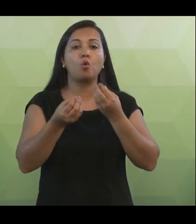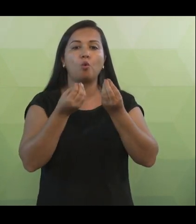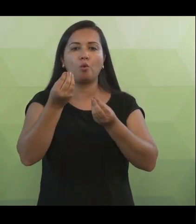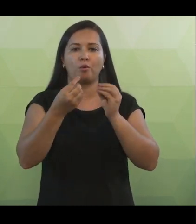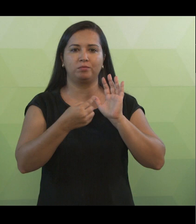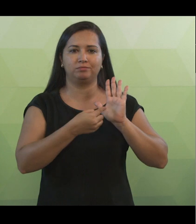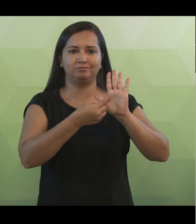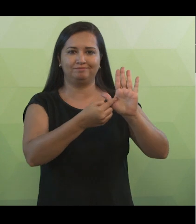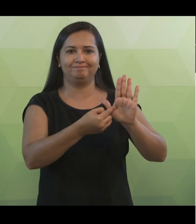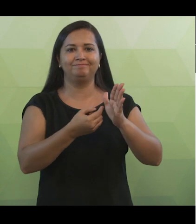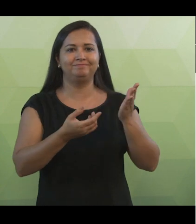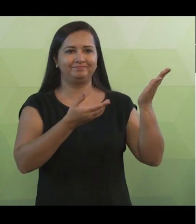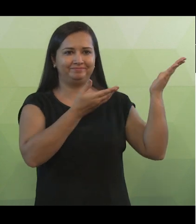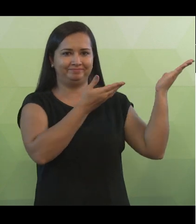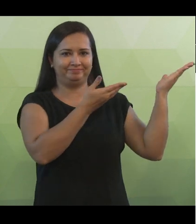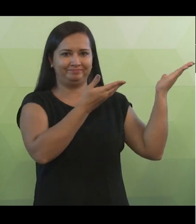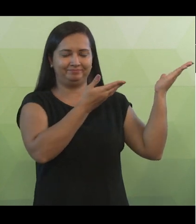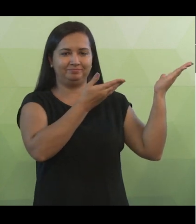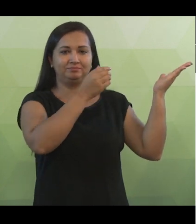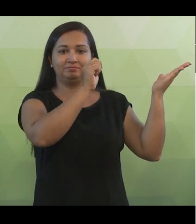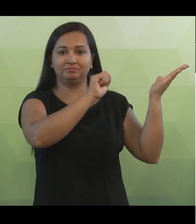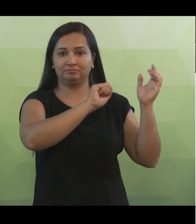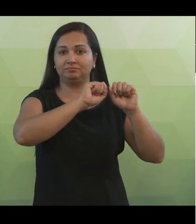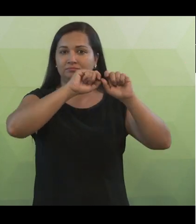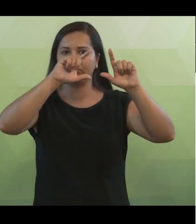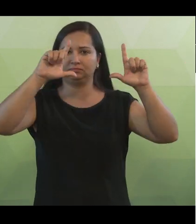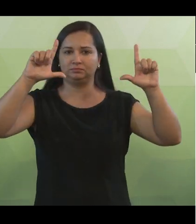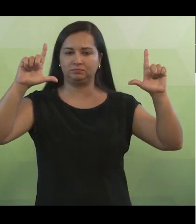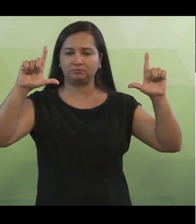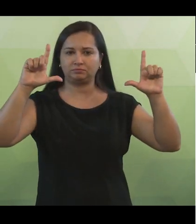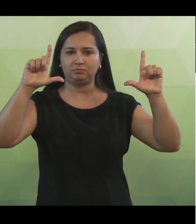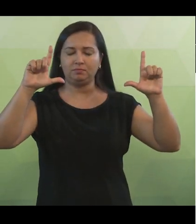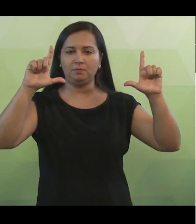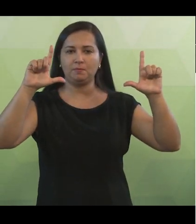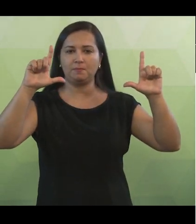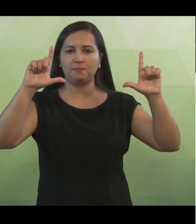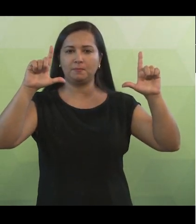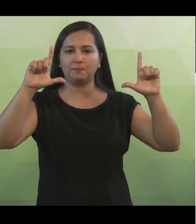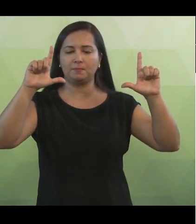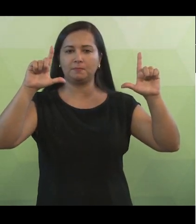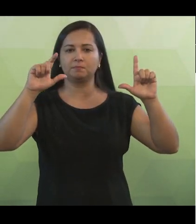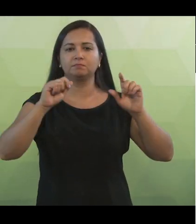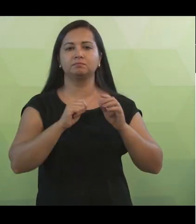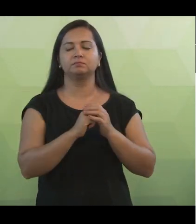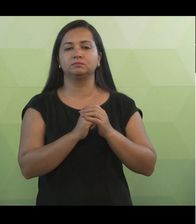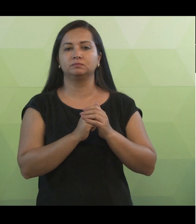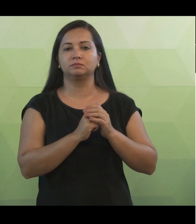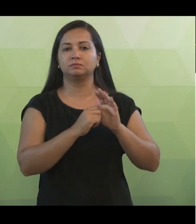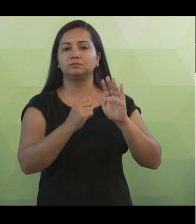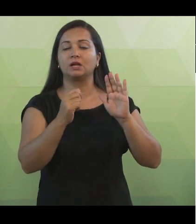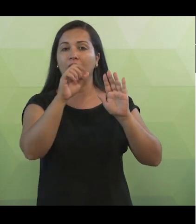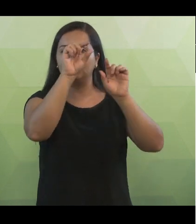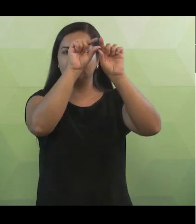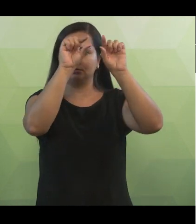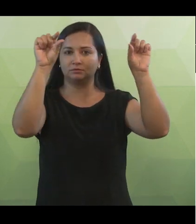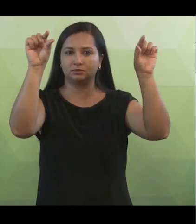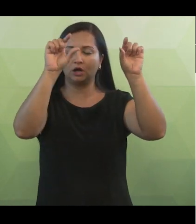ficou. Abra a sua aplicação, ou seja, abra o seu navegador,